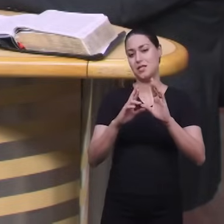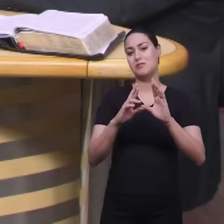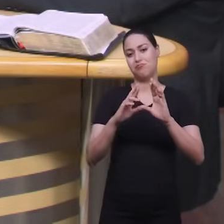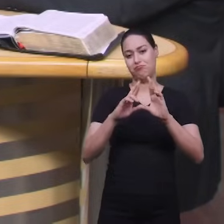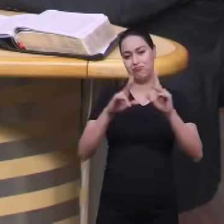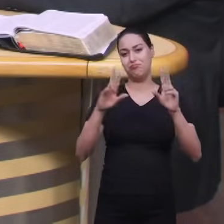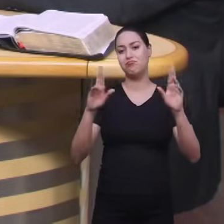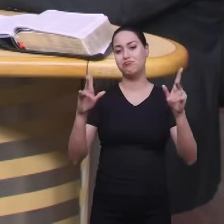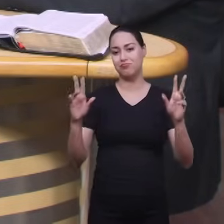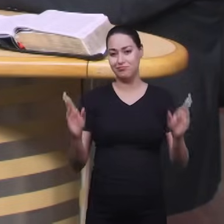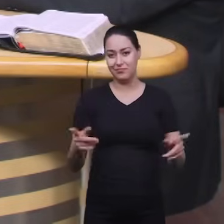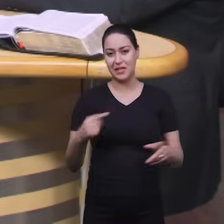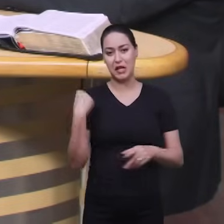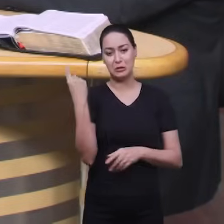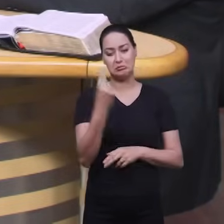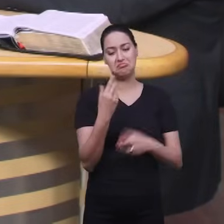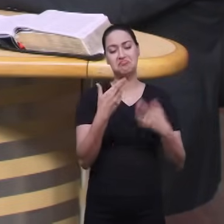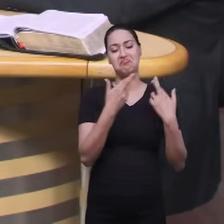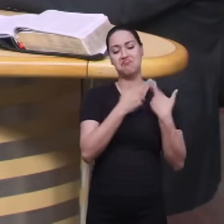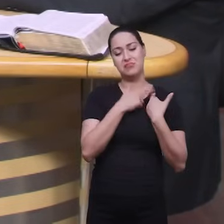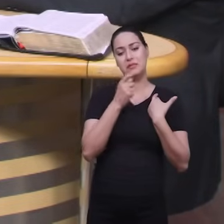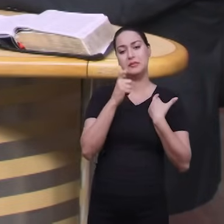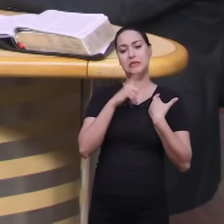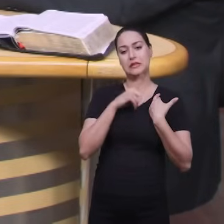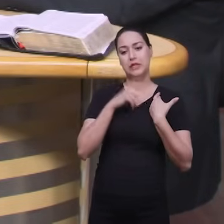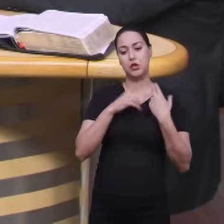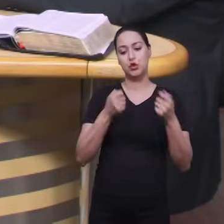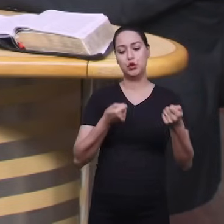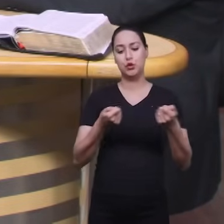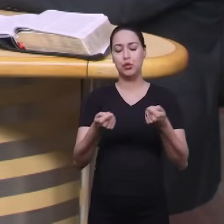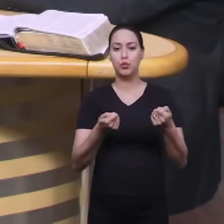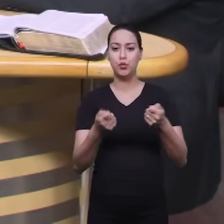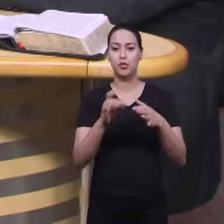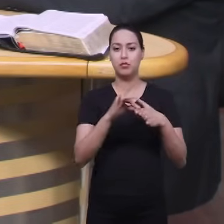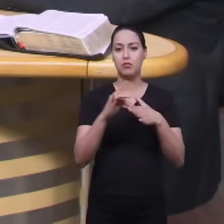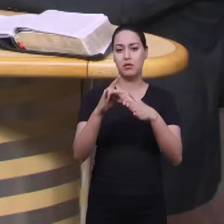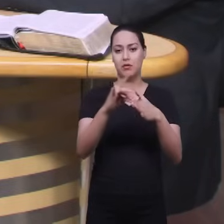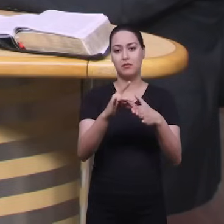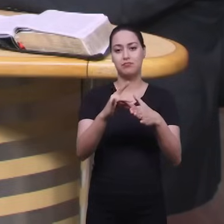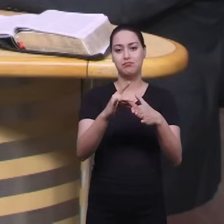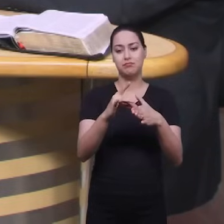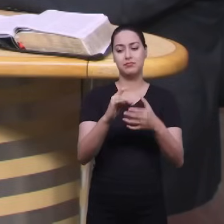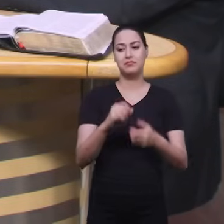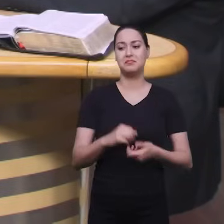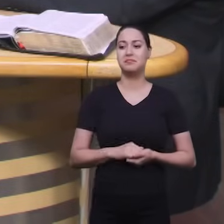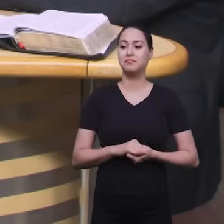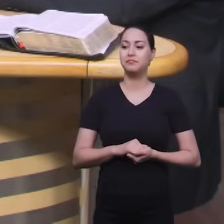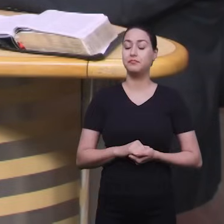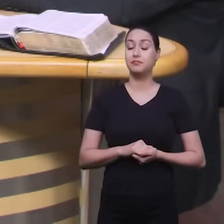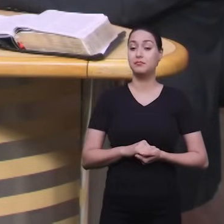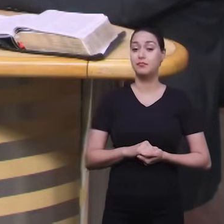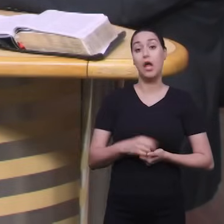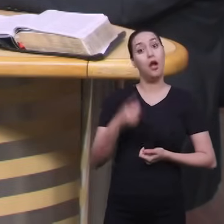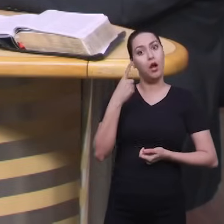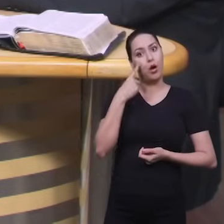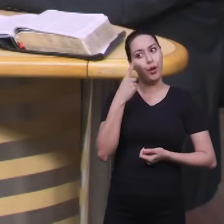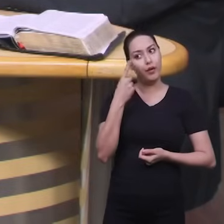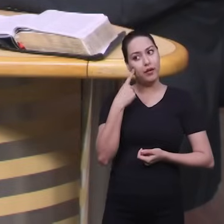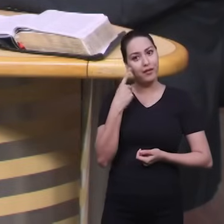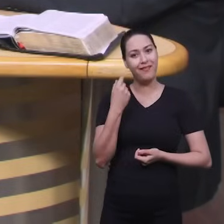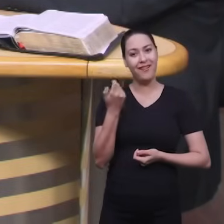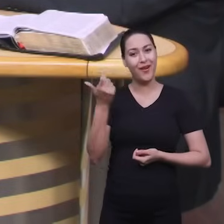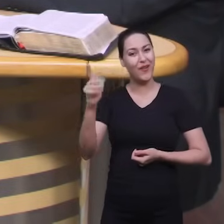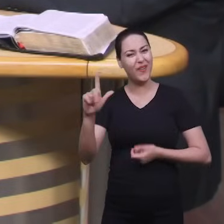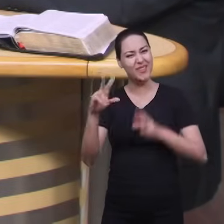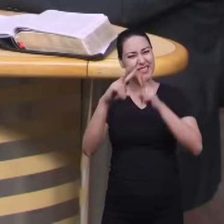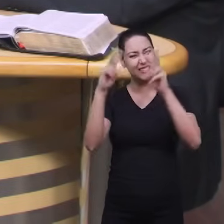ficam a igreja e a nossa responsabilidade conduzir na direção do Espírito Santo mas olha só eu tô querendo entrar aqui no